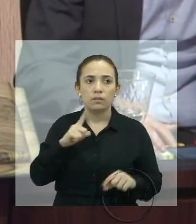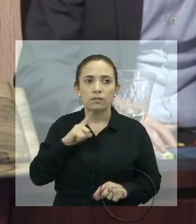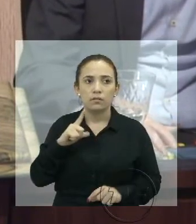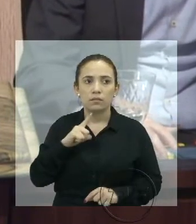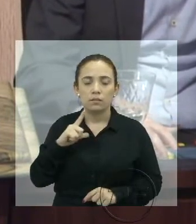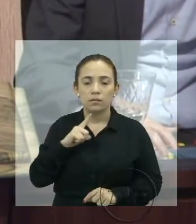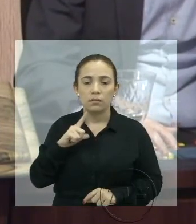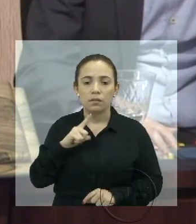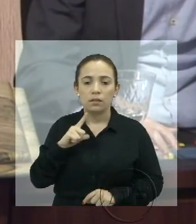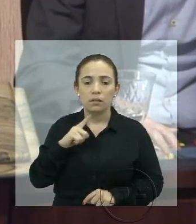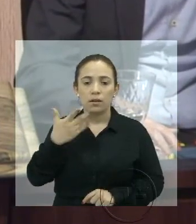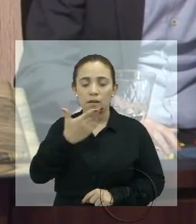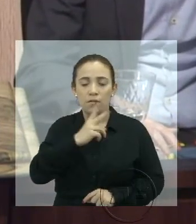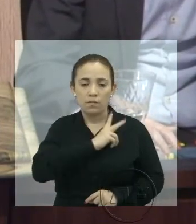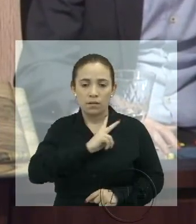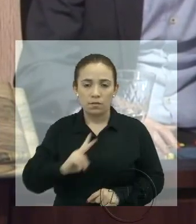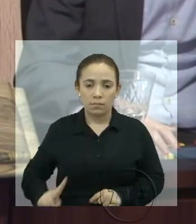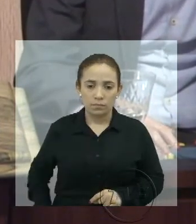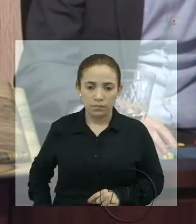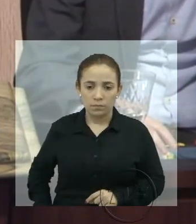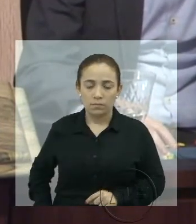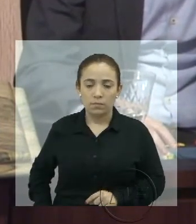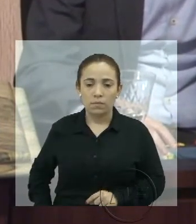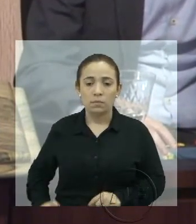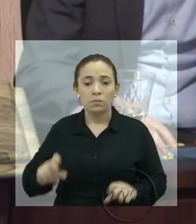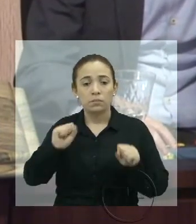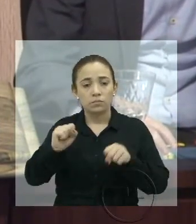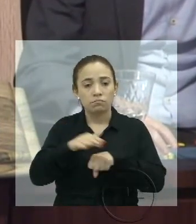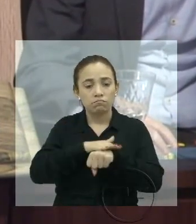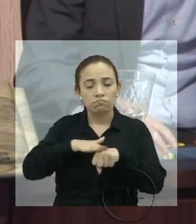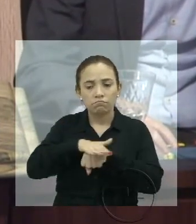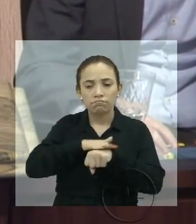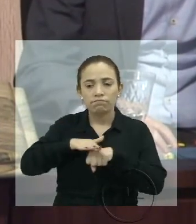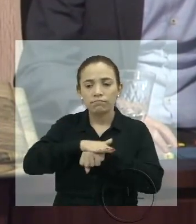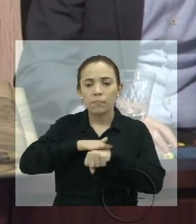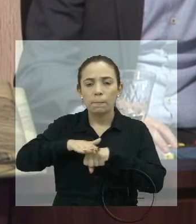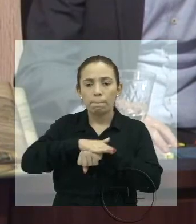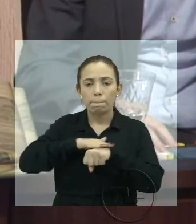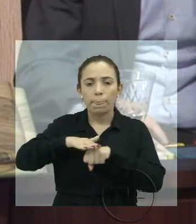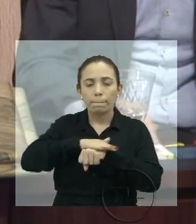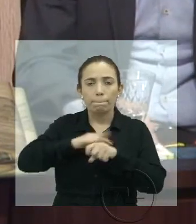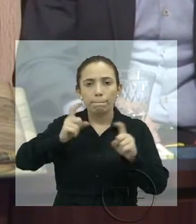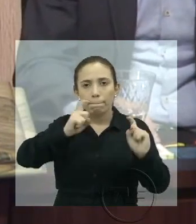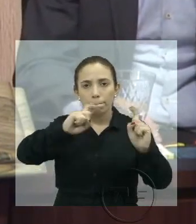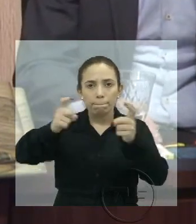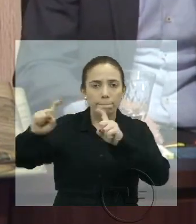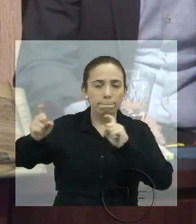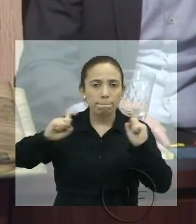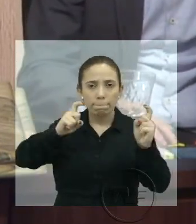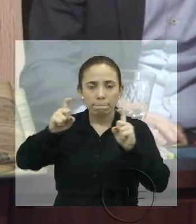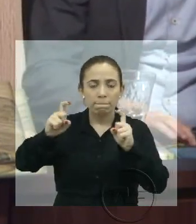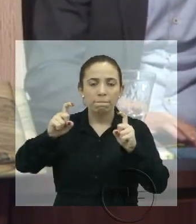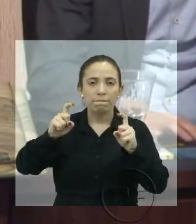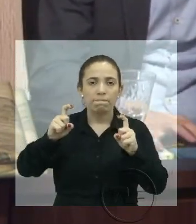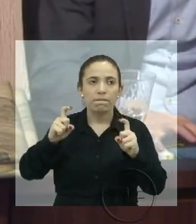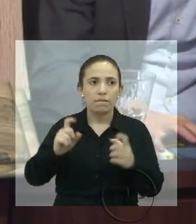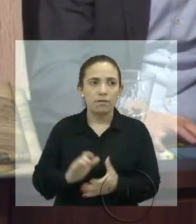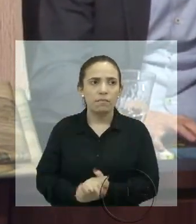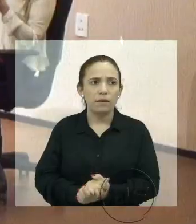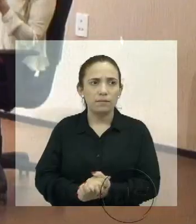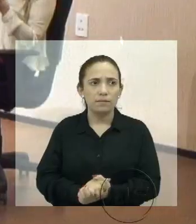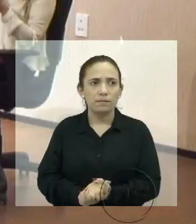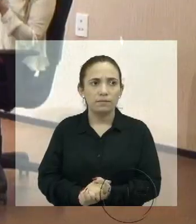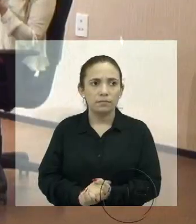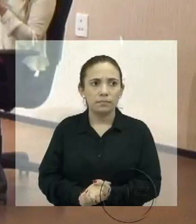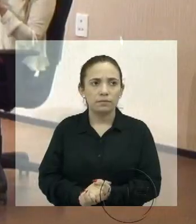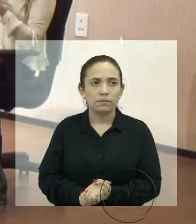propostas pelos vereadores, Olha, precisaríamos ter a prudência de mal. também alterar o livro 4, porque Não ele sei se a da determina... PGM foi a mesma coisa,